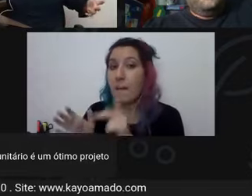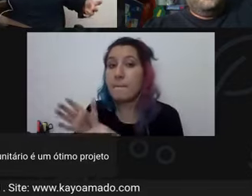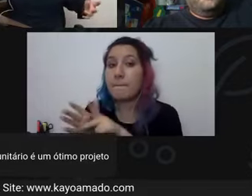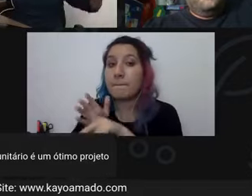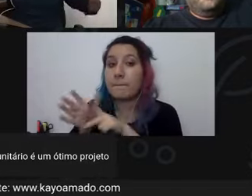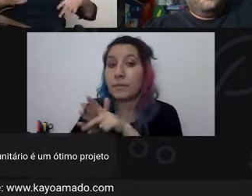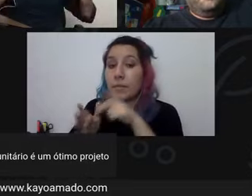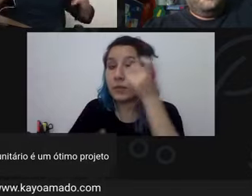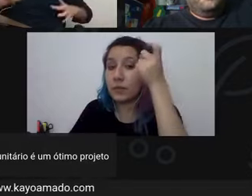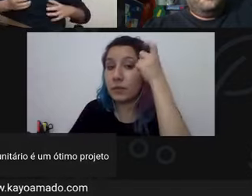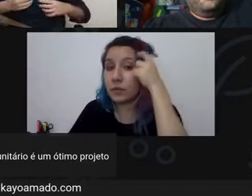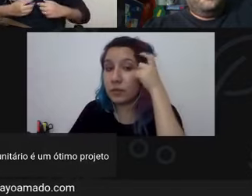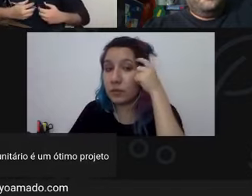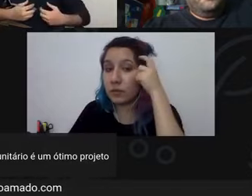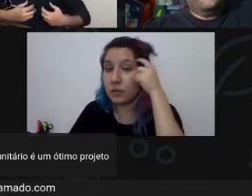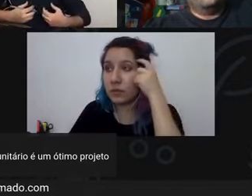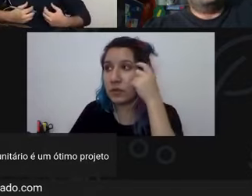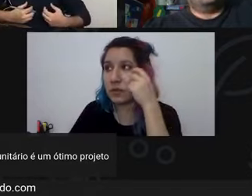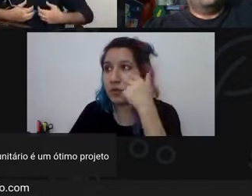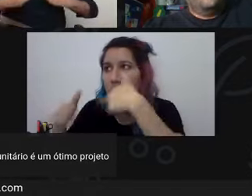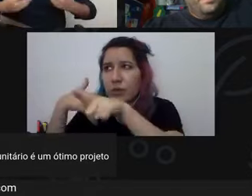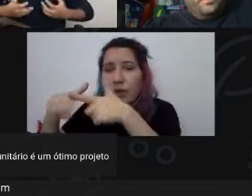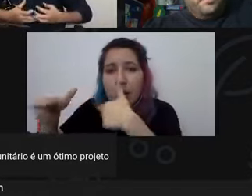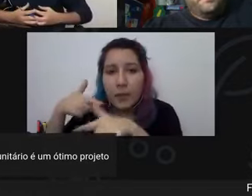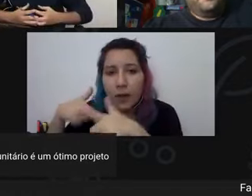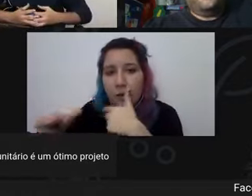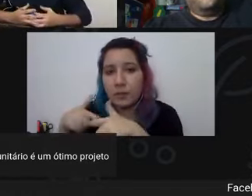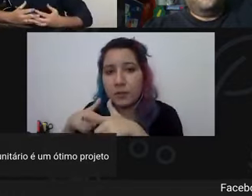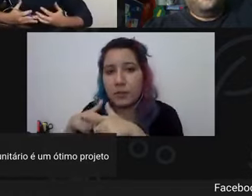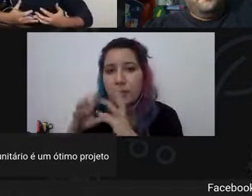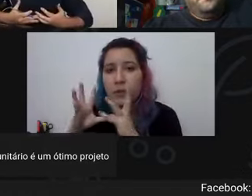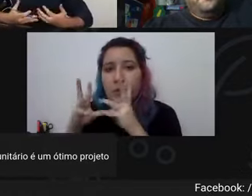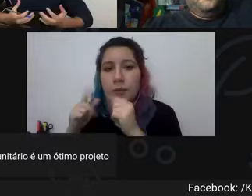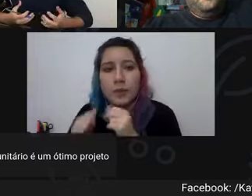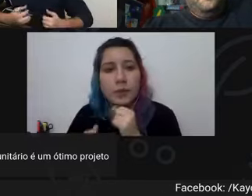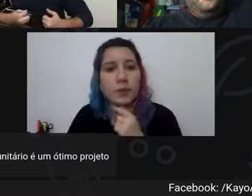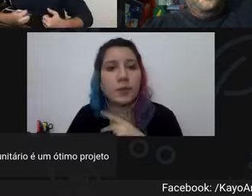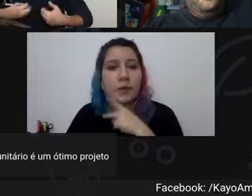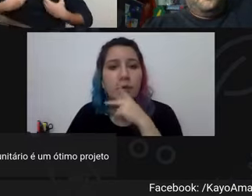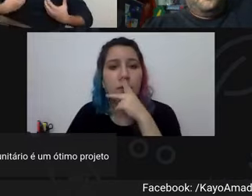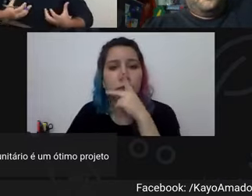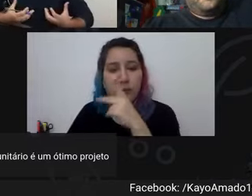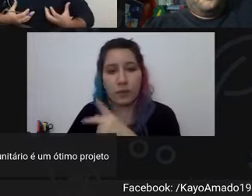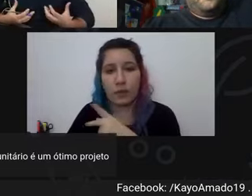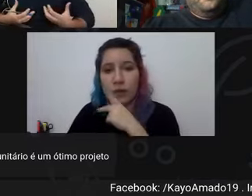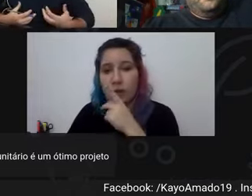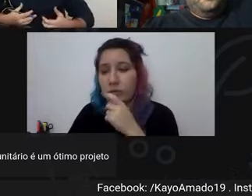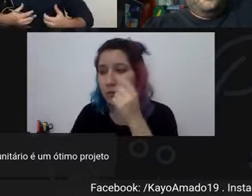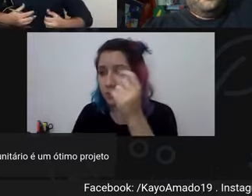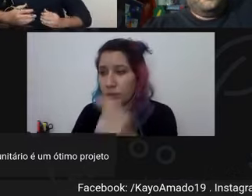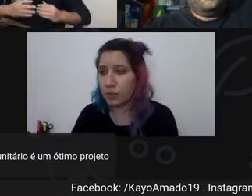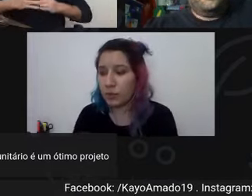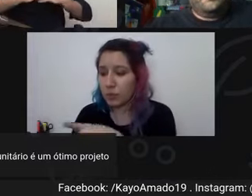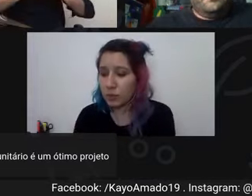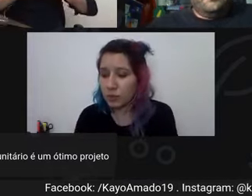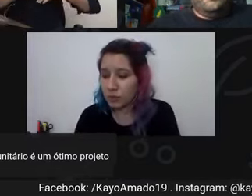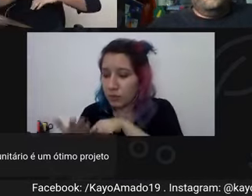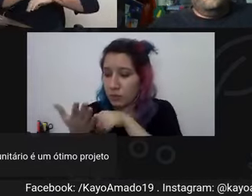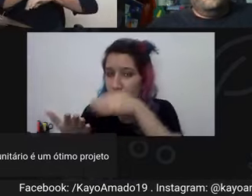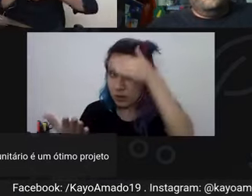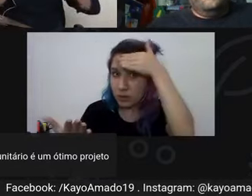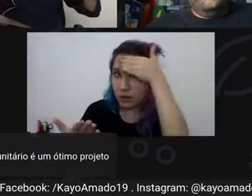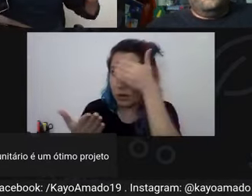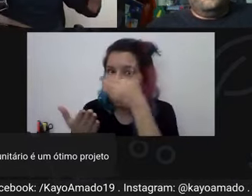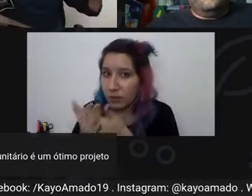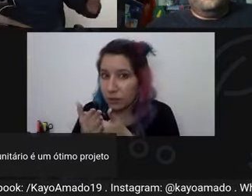ideias suas para geração de emprego. Tudo que você está dizendo nos leva e nos induz a acreditar que todo